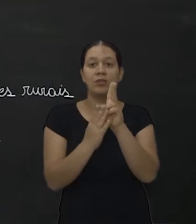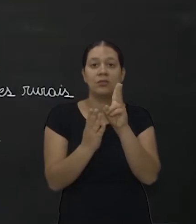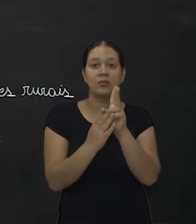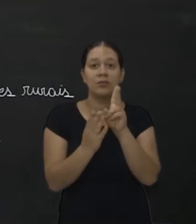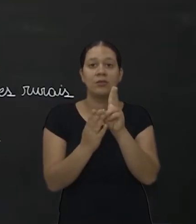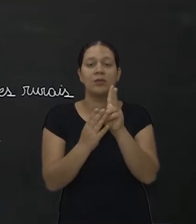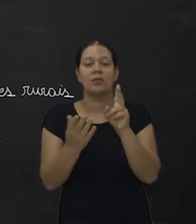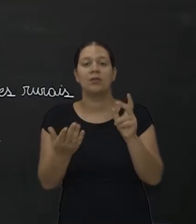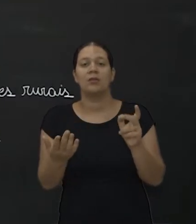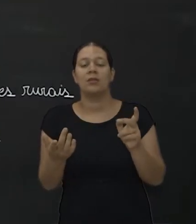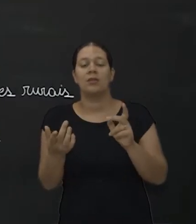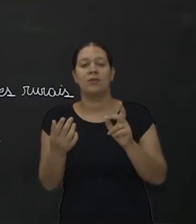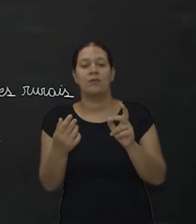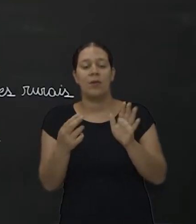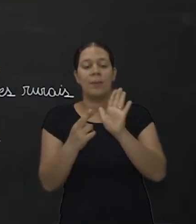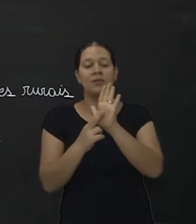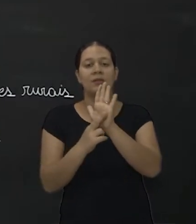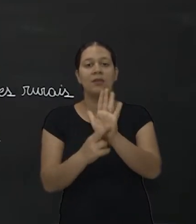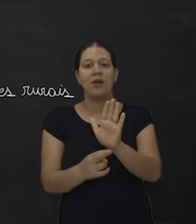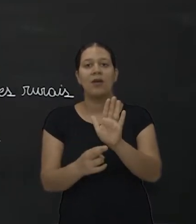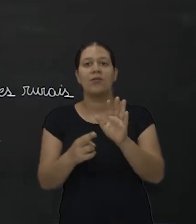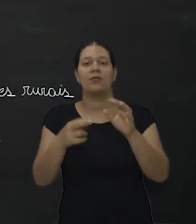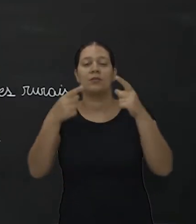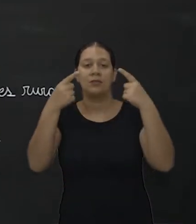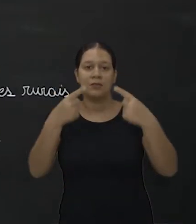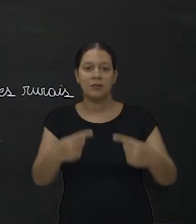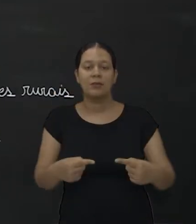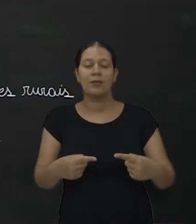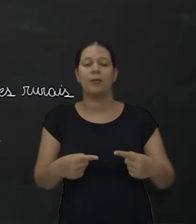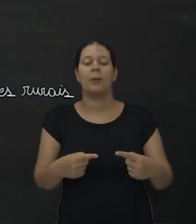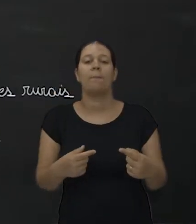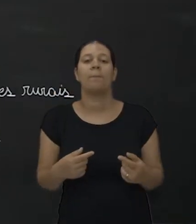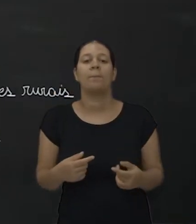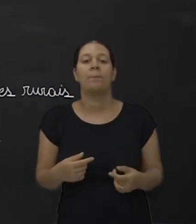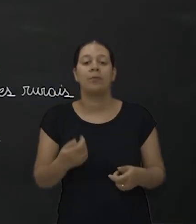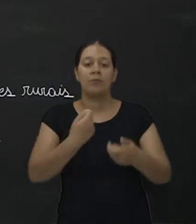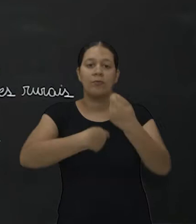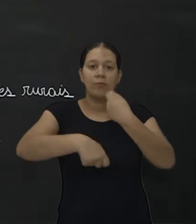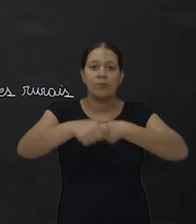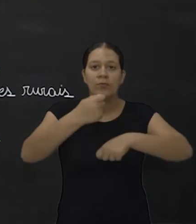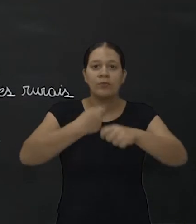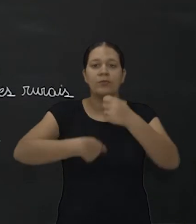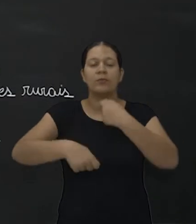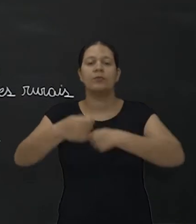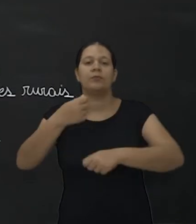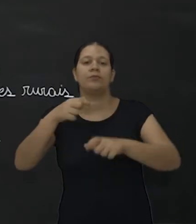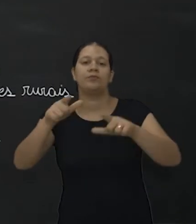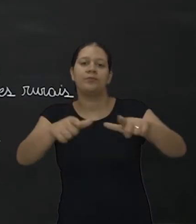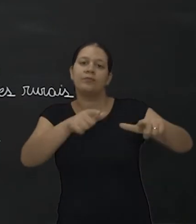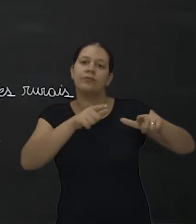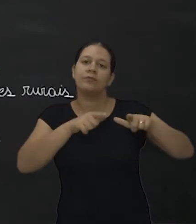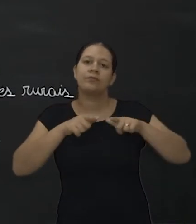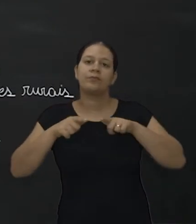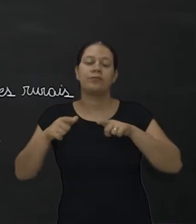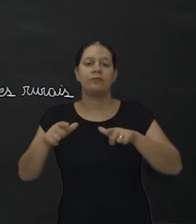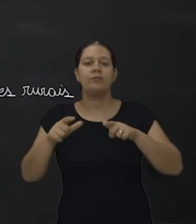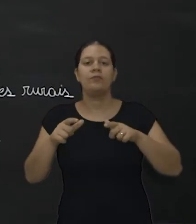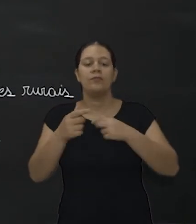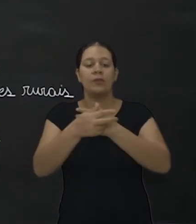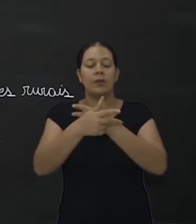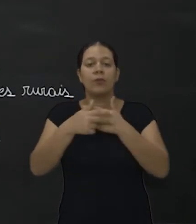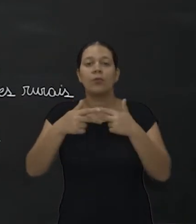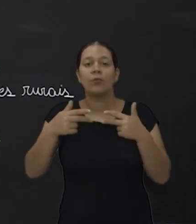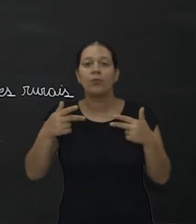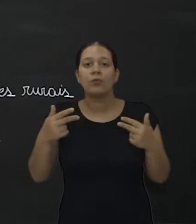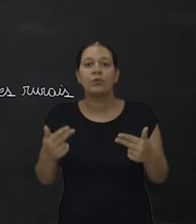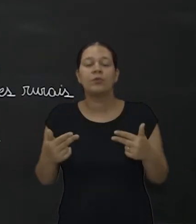representava realmente um grande desafio aos capitães donatários a administração desse território. Outra coisa